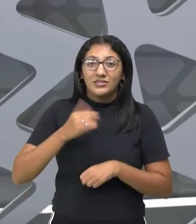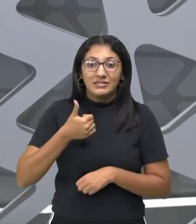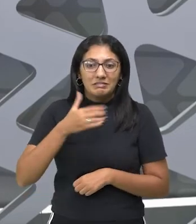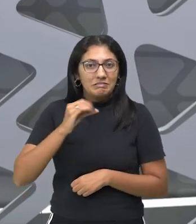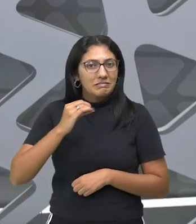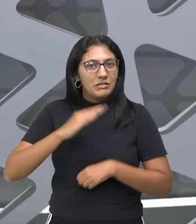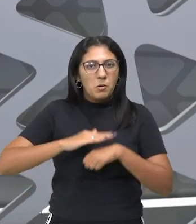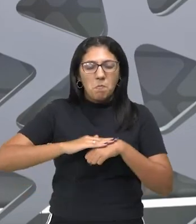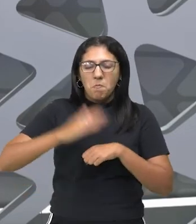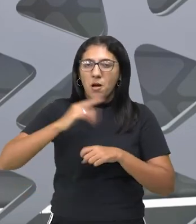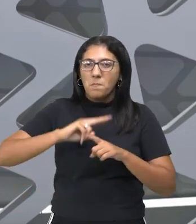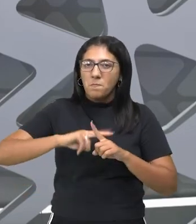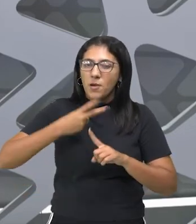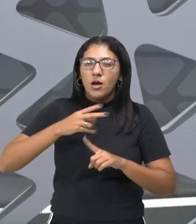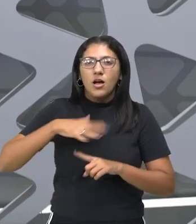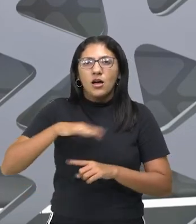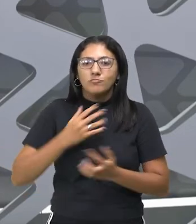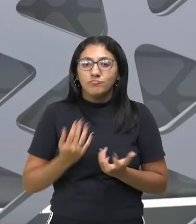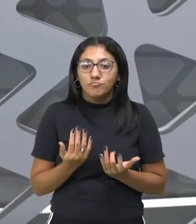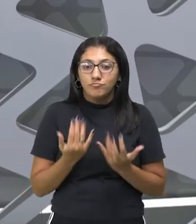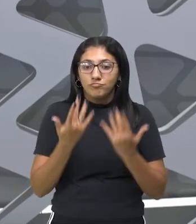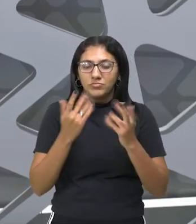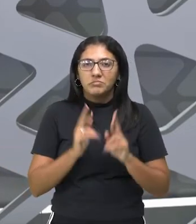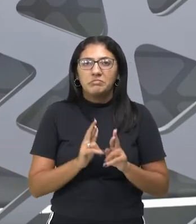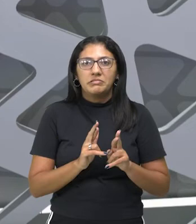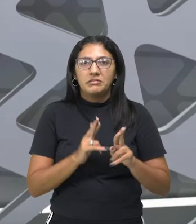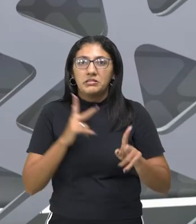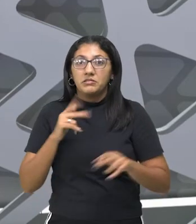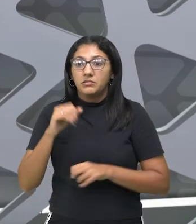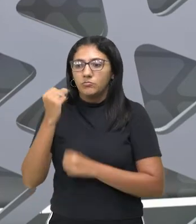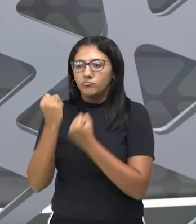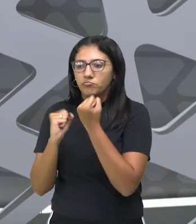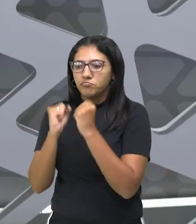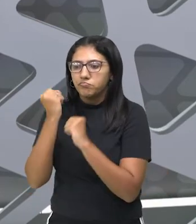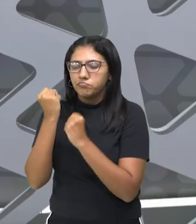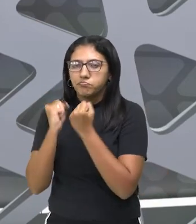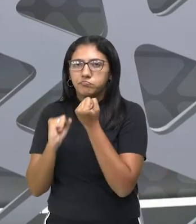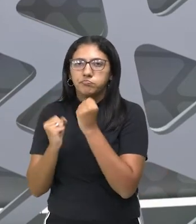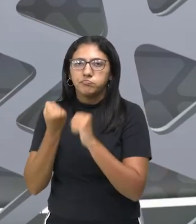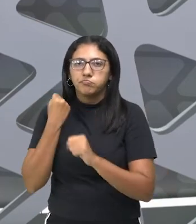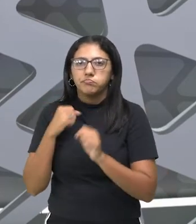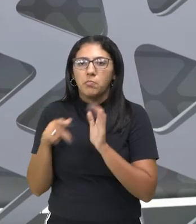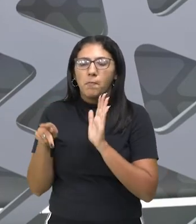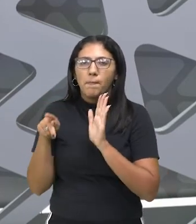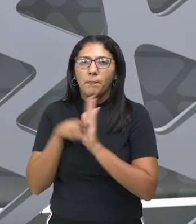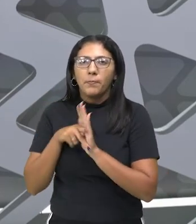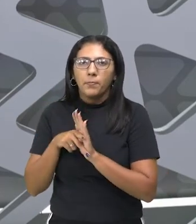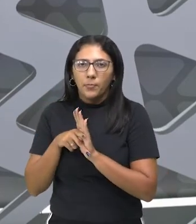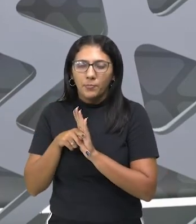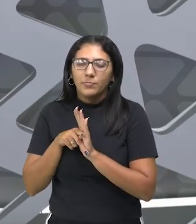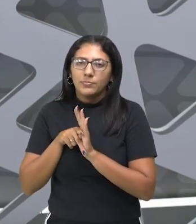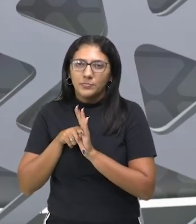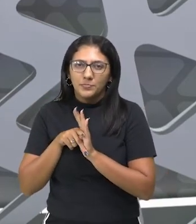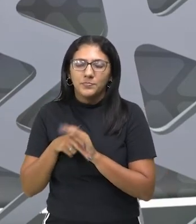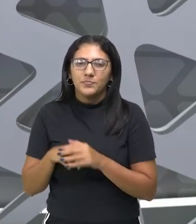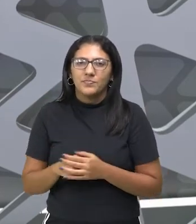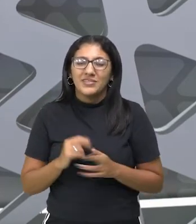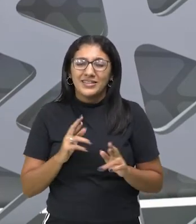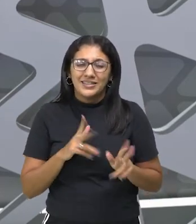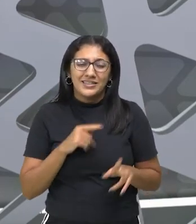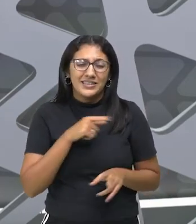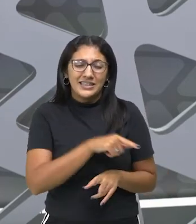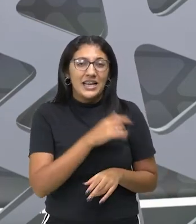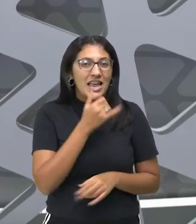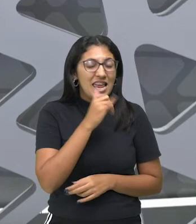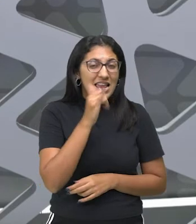mais gases do efeito estufa do que uma própria termoelétrica à base de carvão, ou seja, ela não é uma